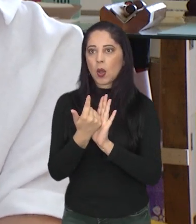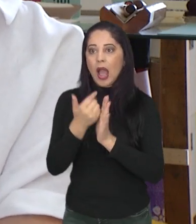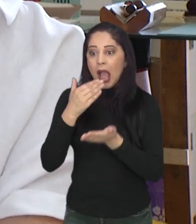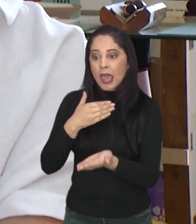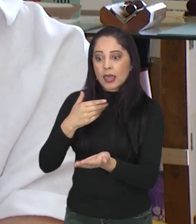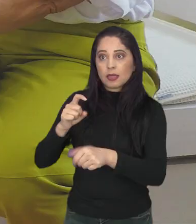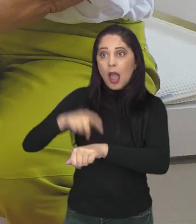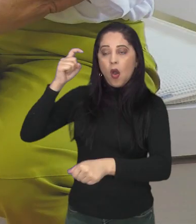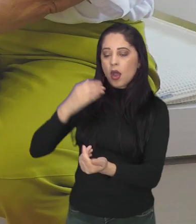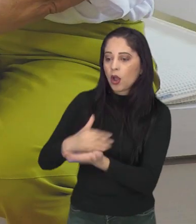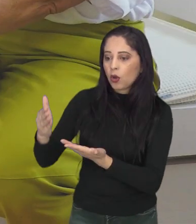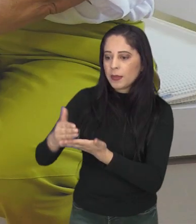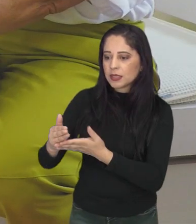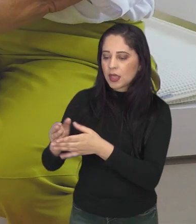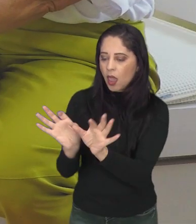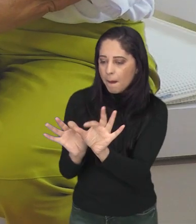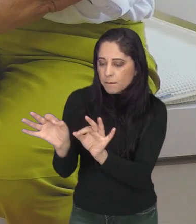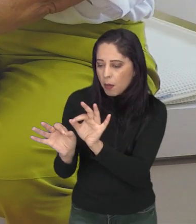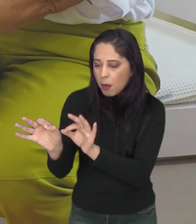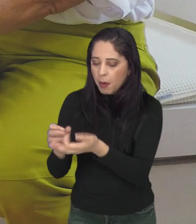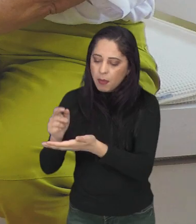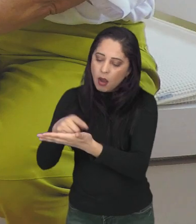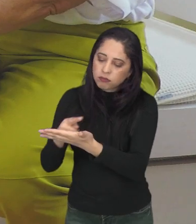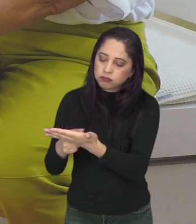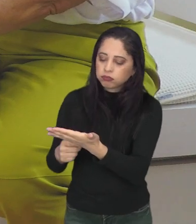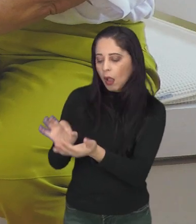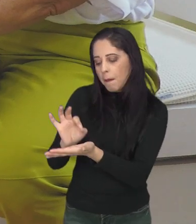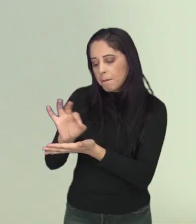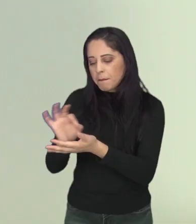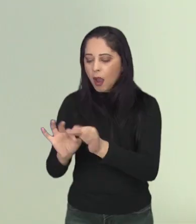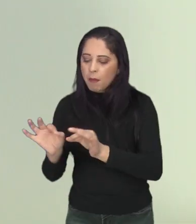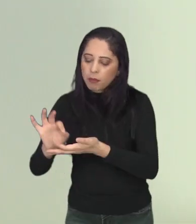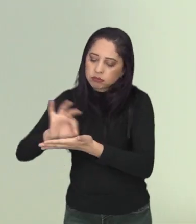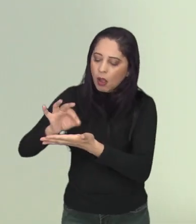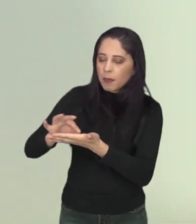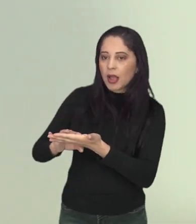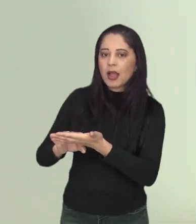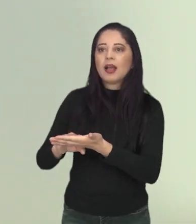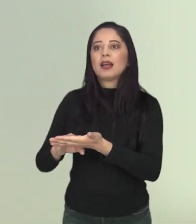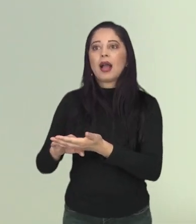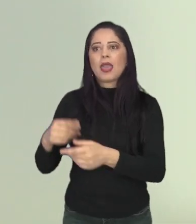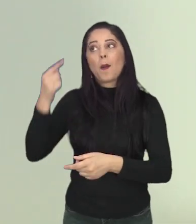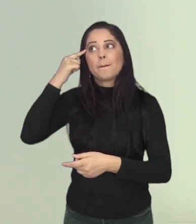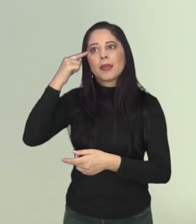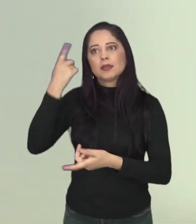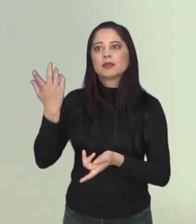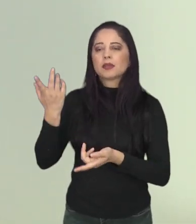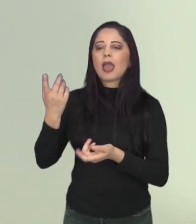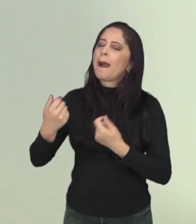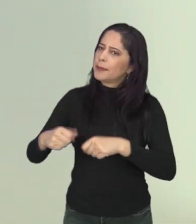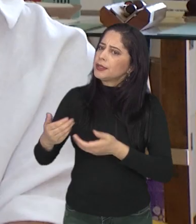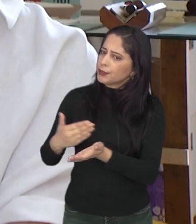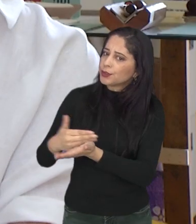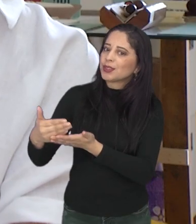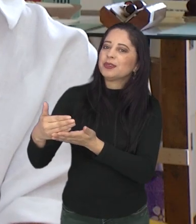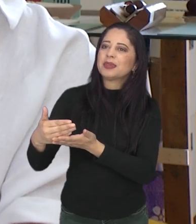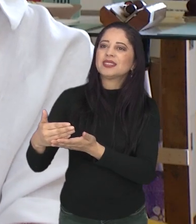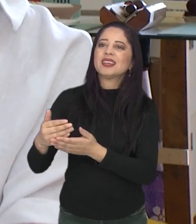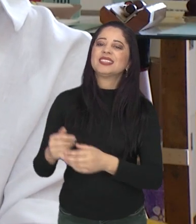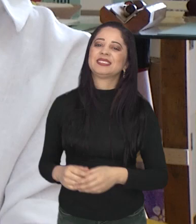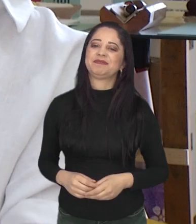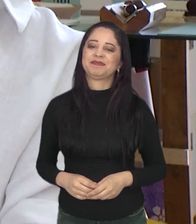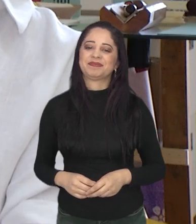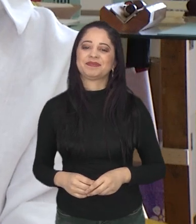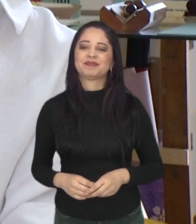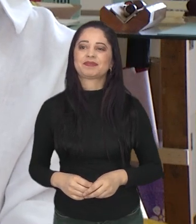e aí eu acho que isso foi tomando forma eu falei não eu preciso começar E aí as coisas